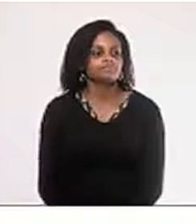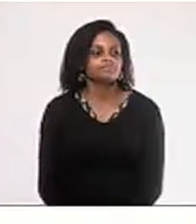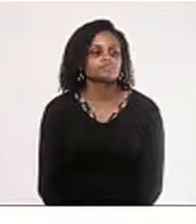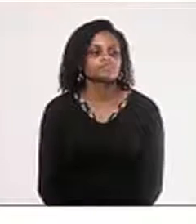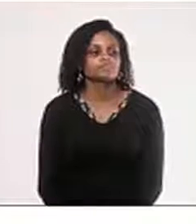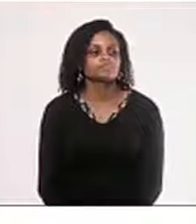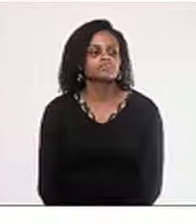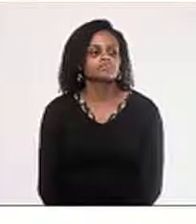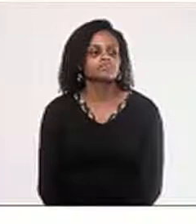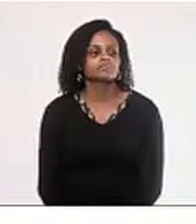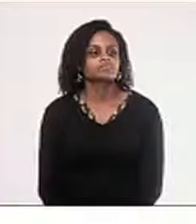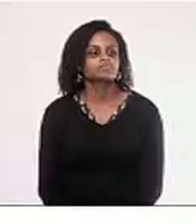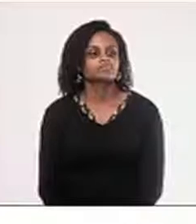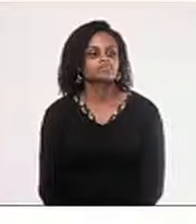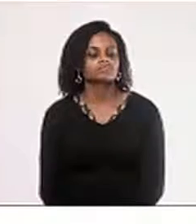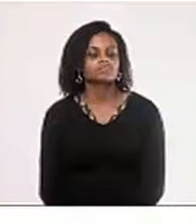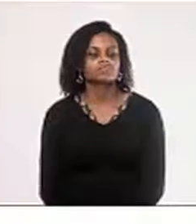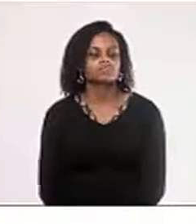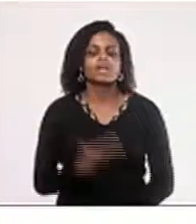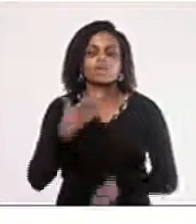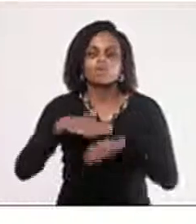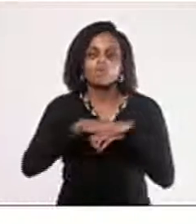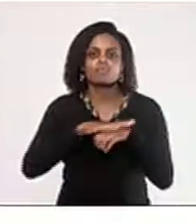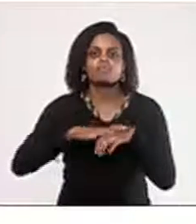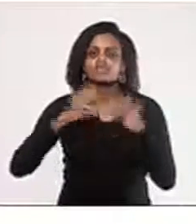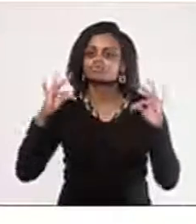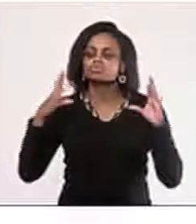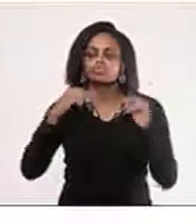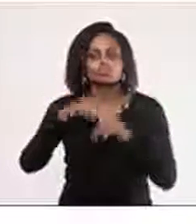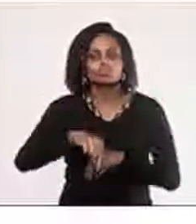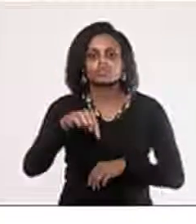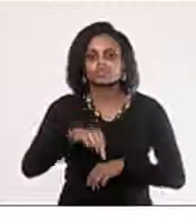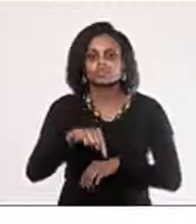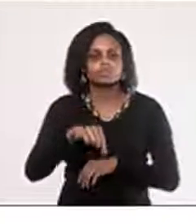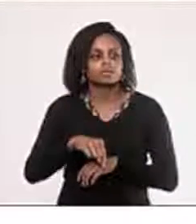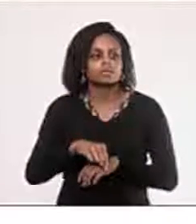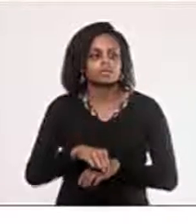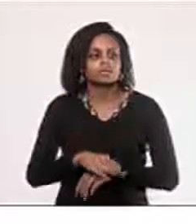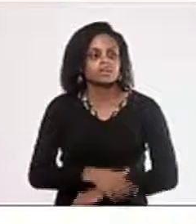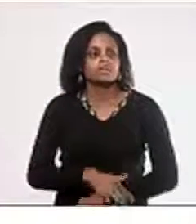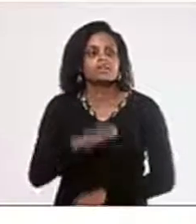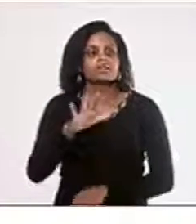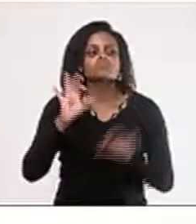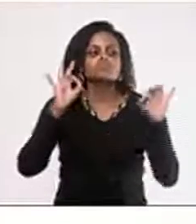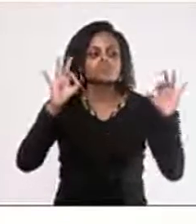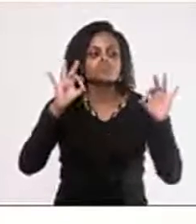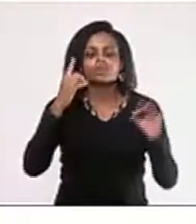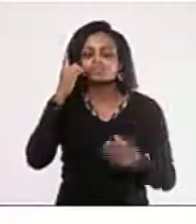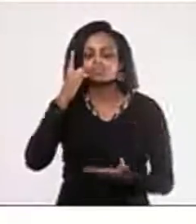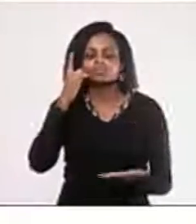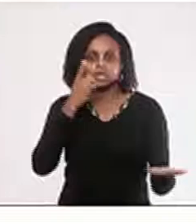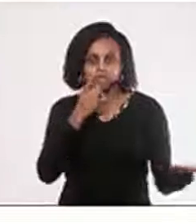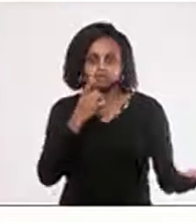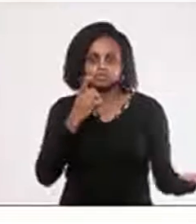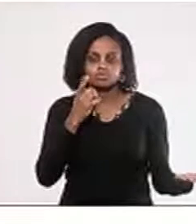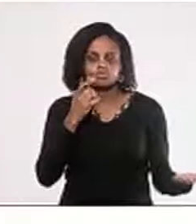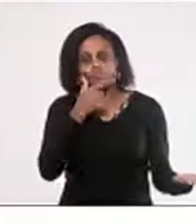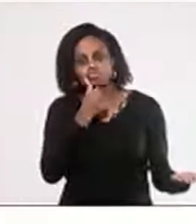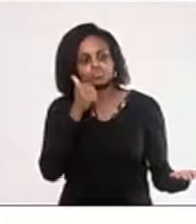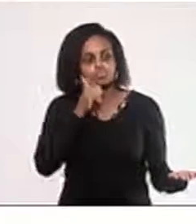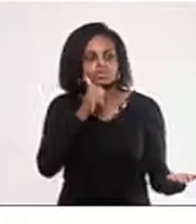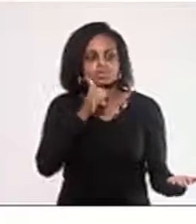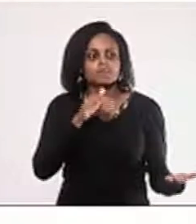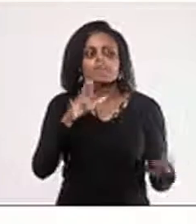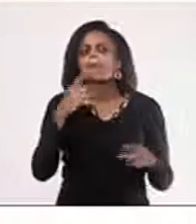Eu quero conversar com todos aqui presentes, mas especialmente com os deputados e deputadas, sobre